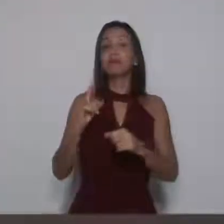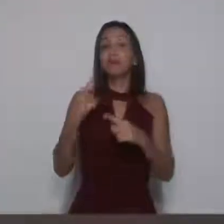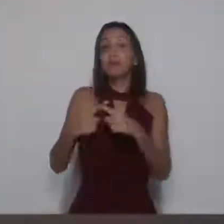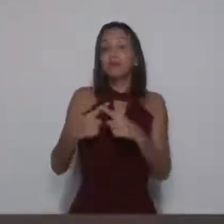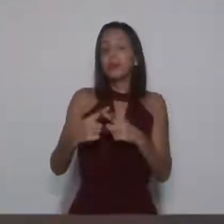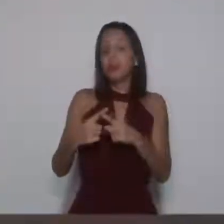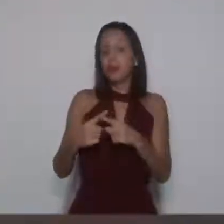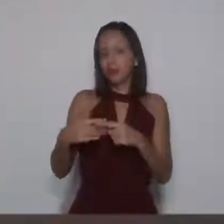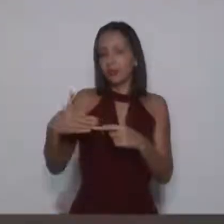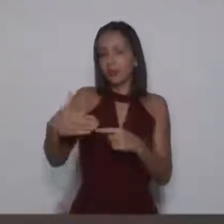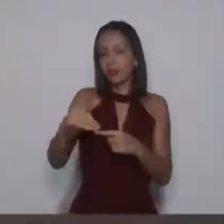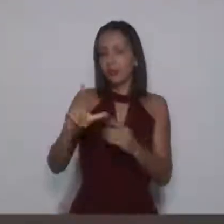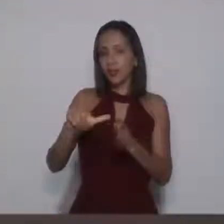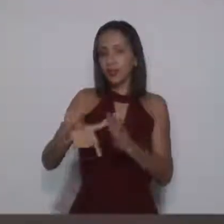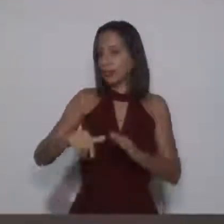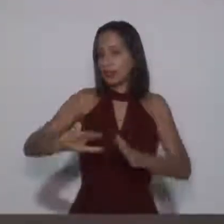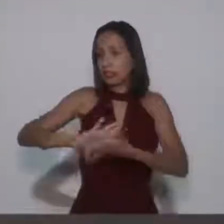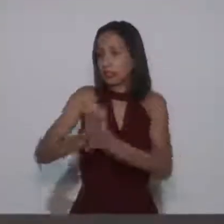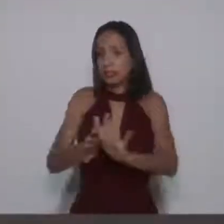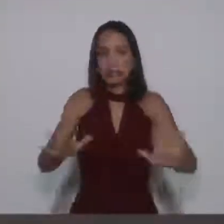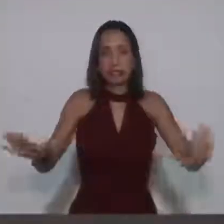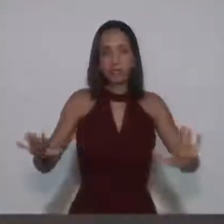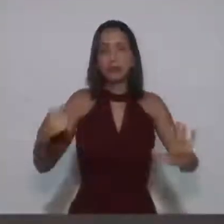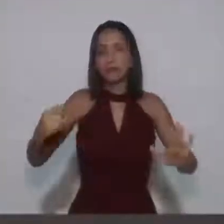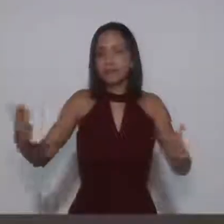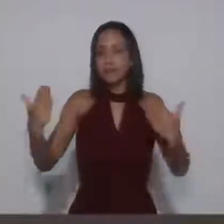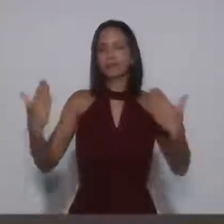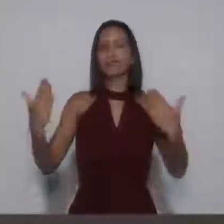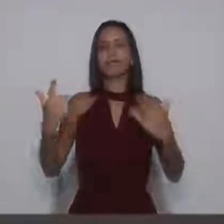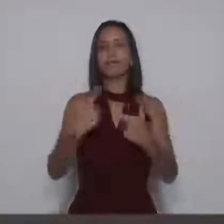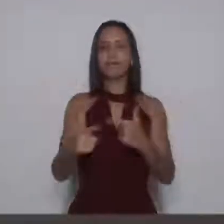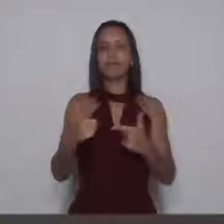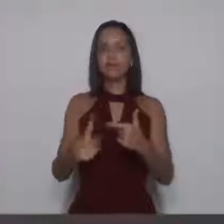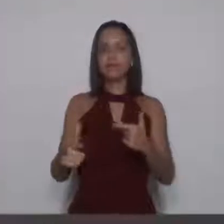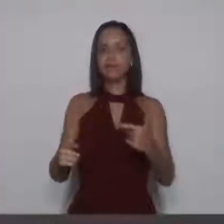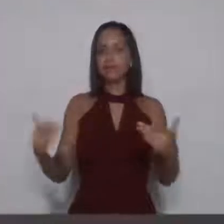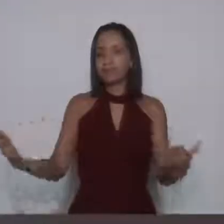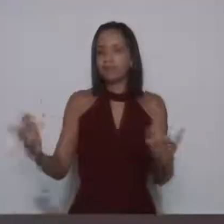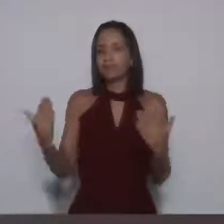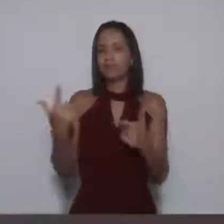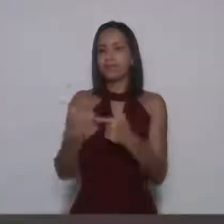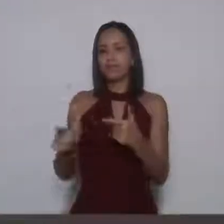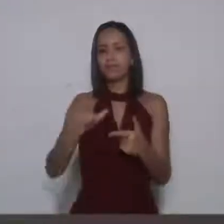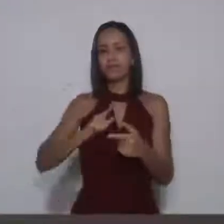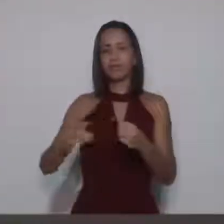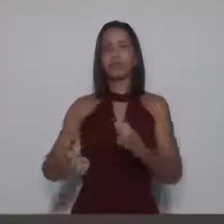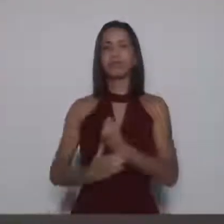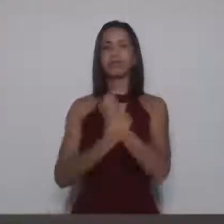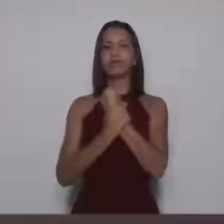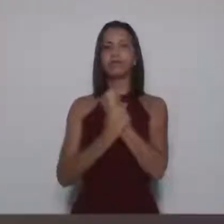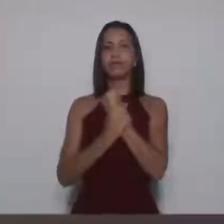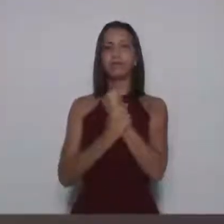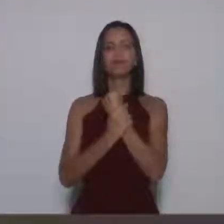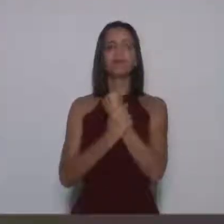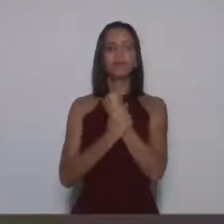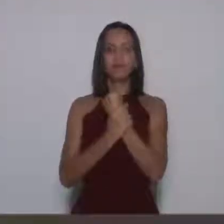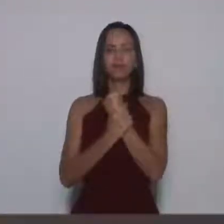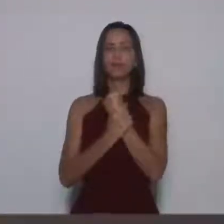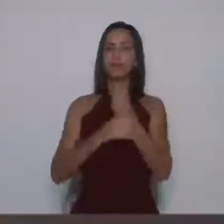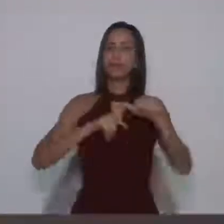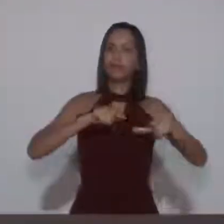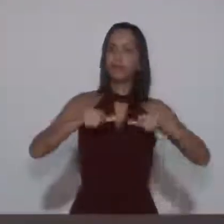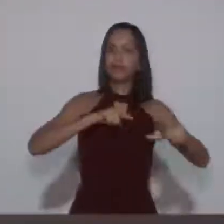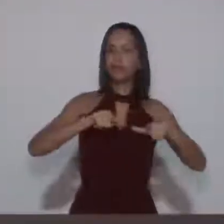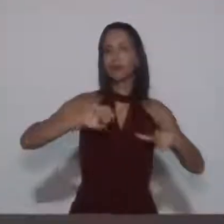gente precisa, de fato, enfrentar os problemas. E o problema, quando se envolve segurança, seja ele segurança do trabalho, ou